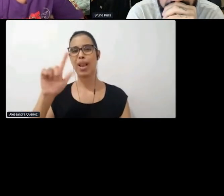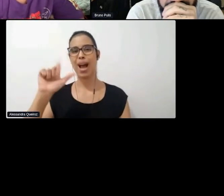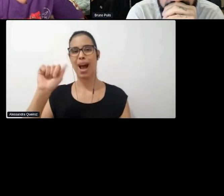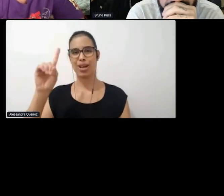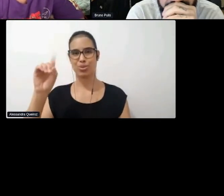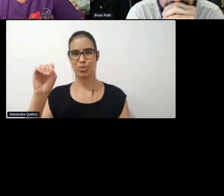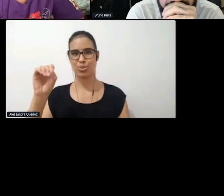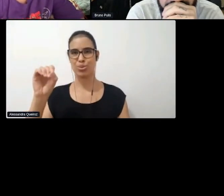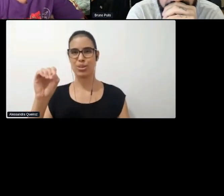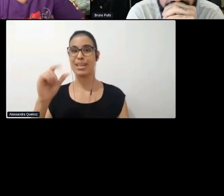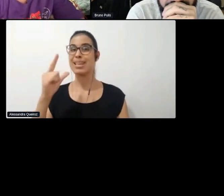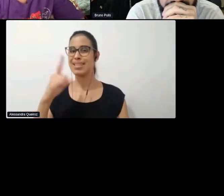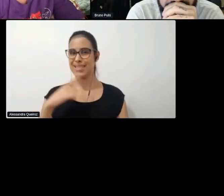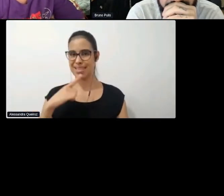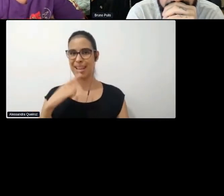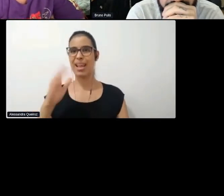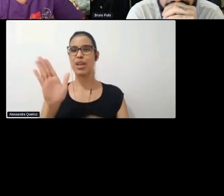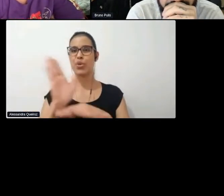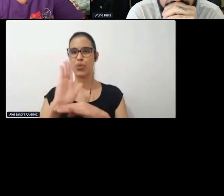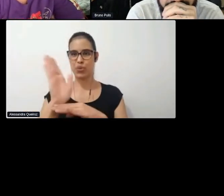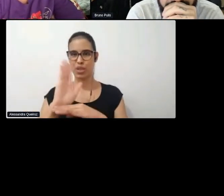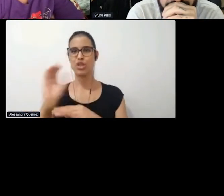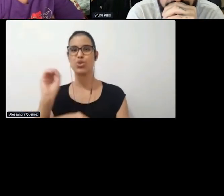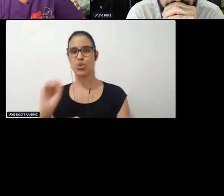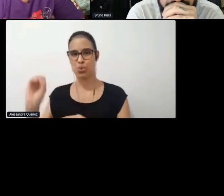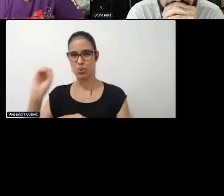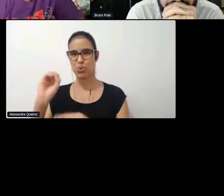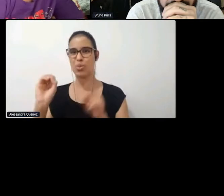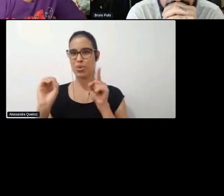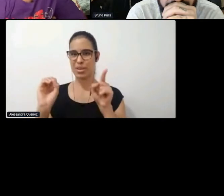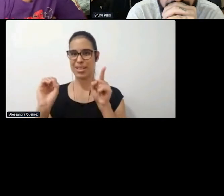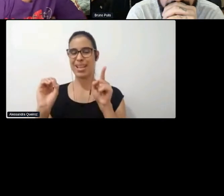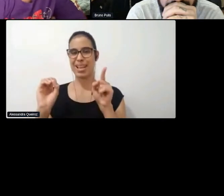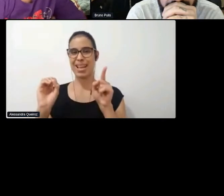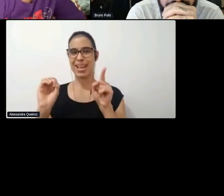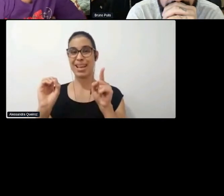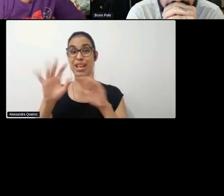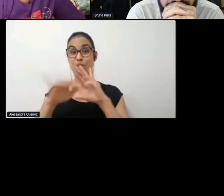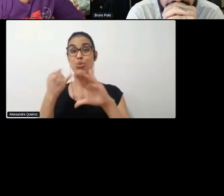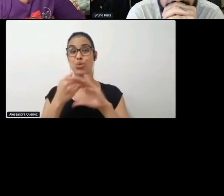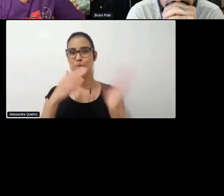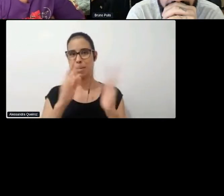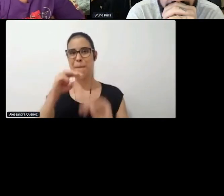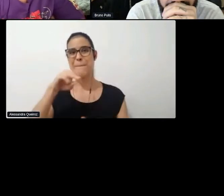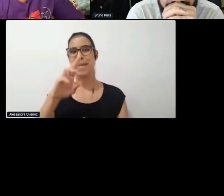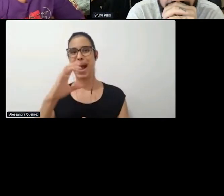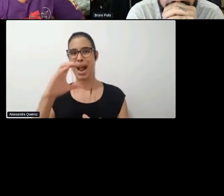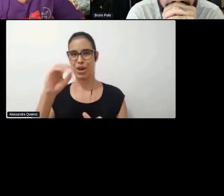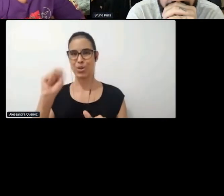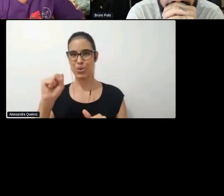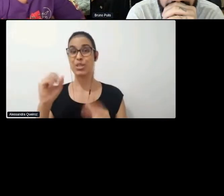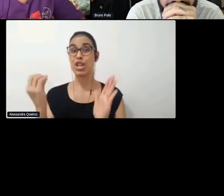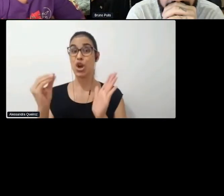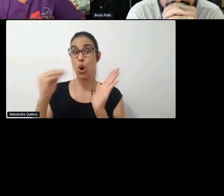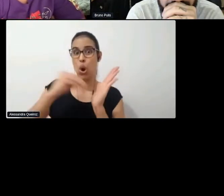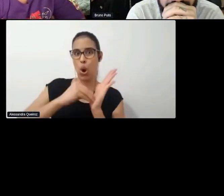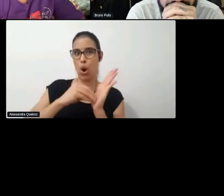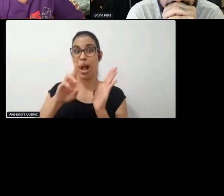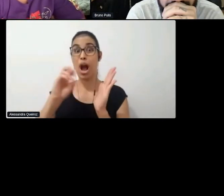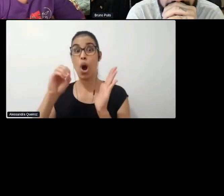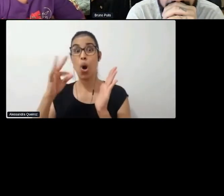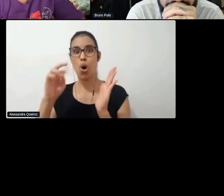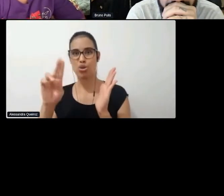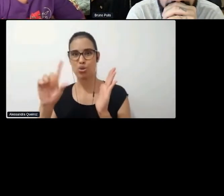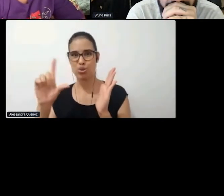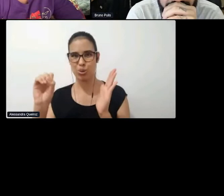aí em outubro do canal do Marcos, né? Histórias de Cego, que é um problema de rótulo de botão. Na verdade, nem rótulo,